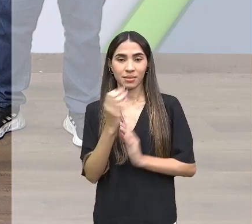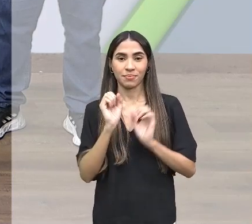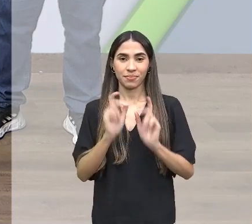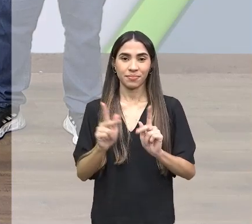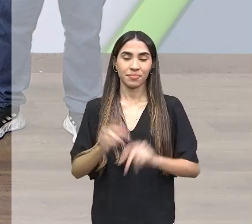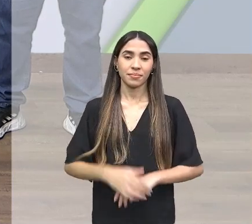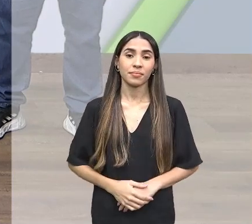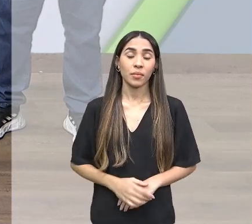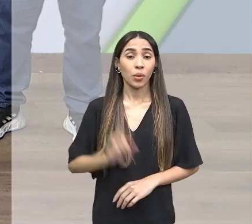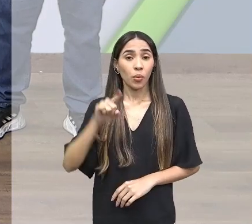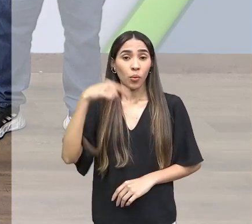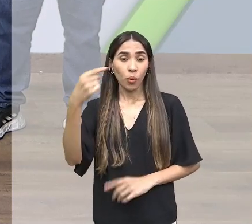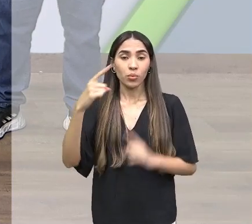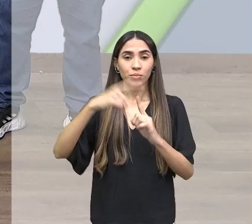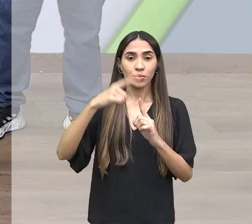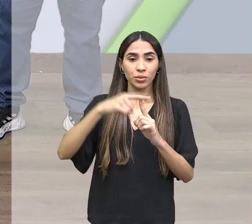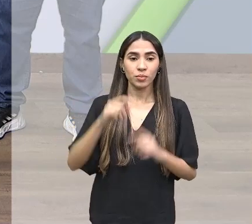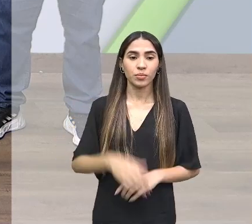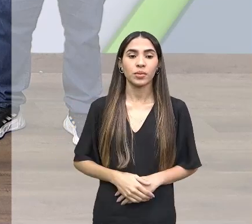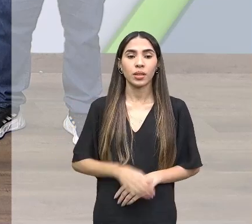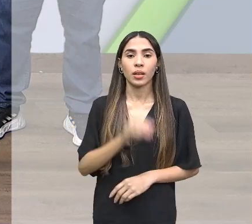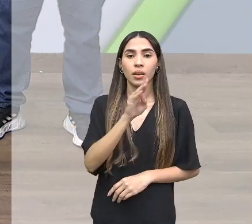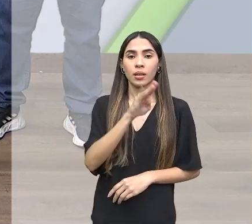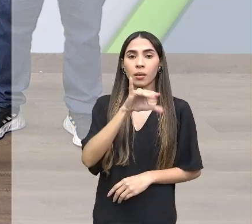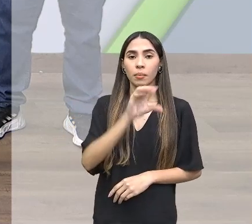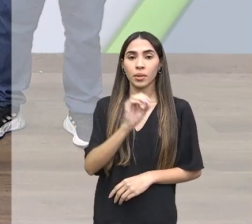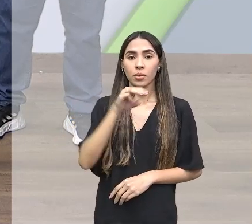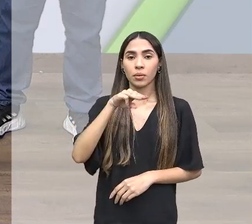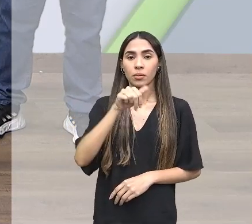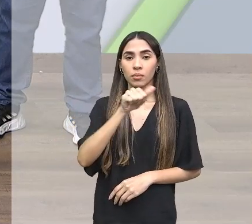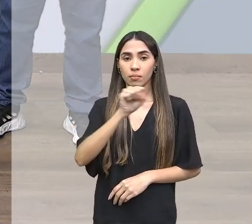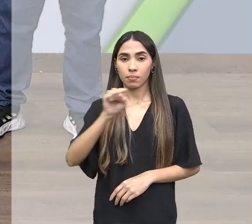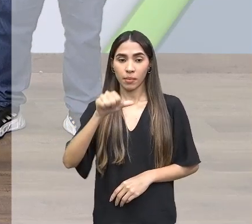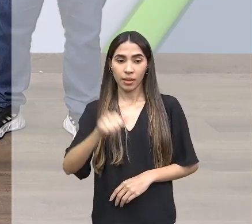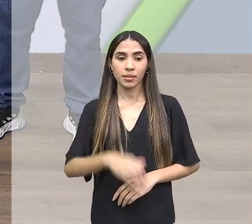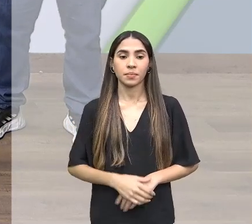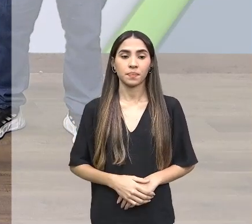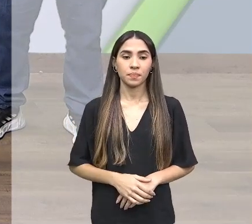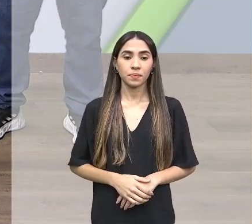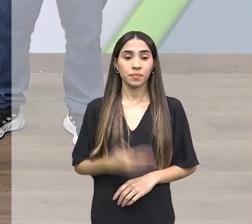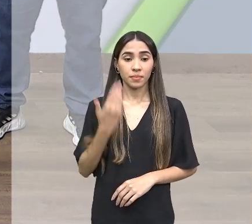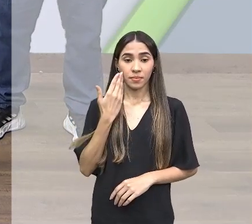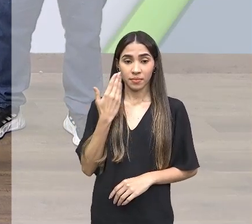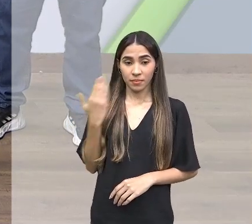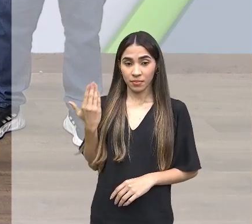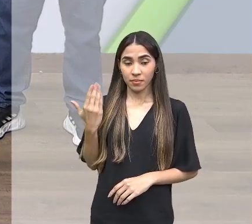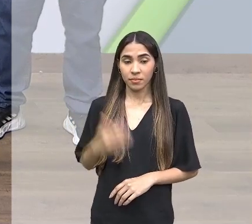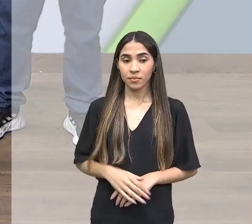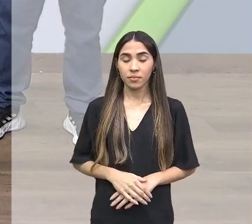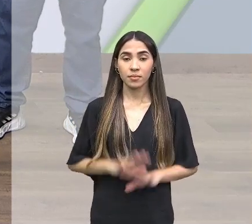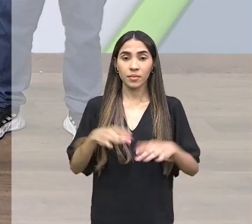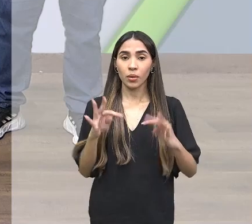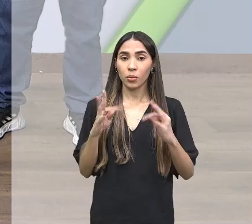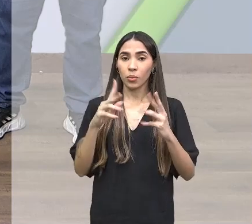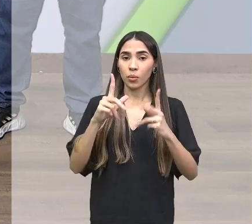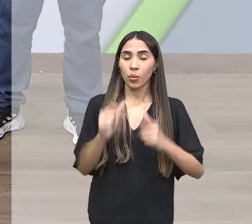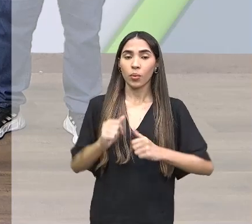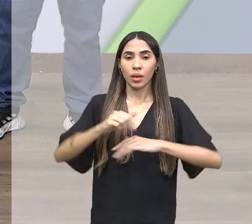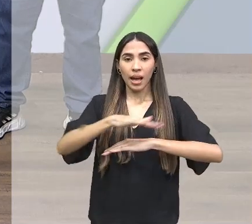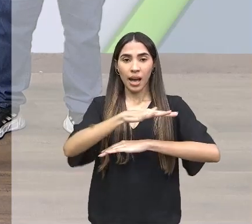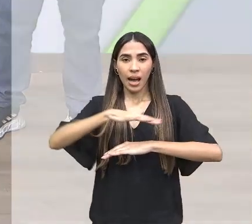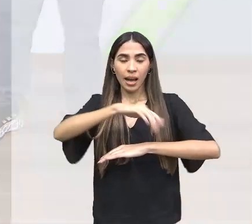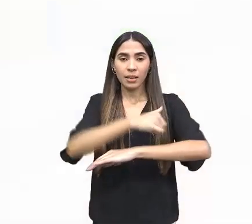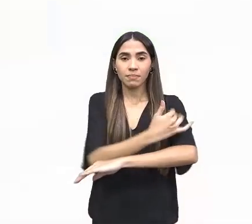empreendimento. Outra forma de energia é a biomassa, olha só. Na biomassa, nós temos aí que toda a matéria